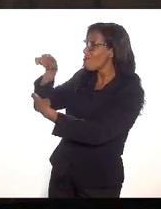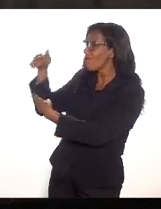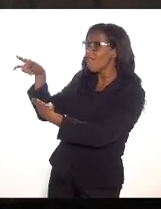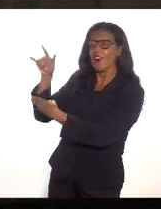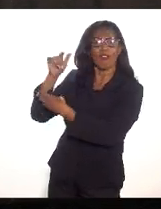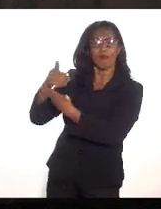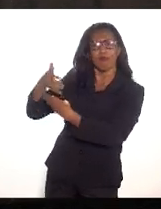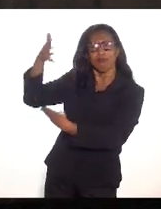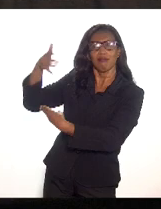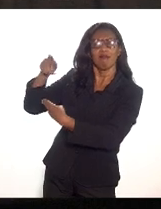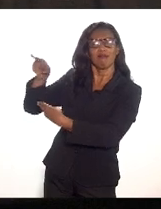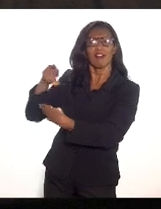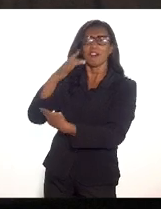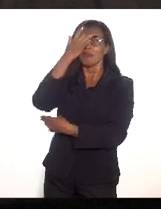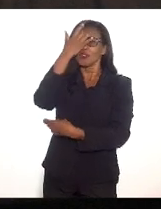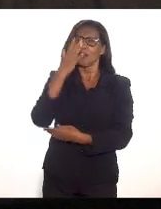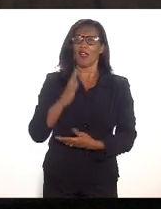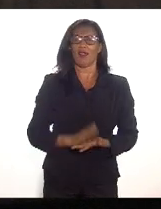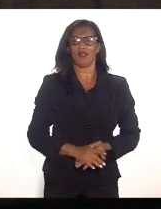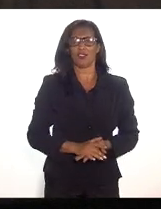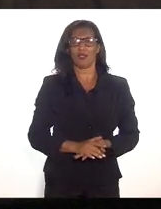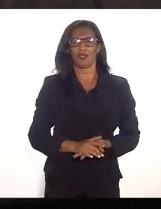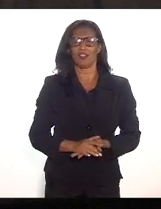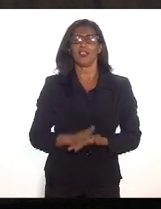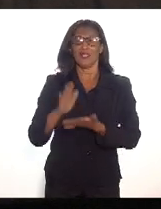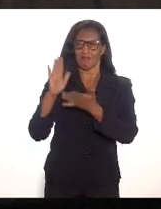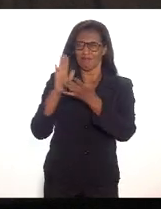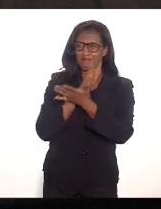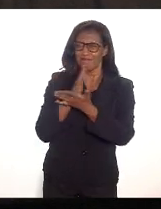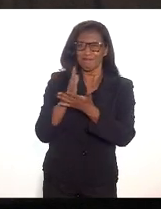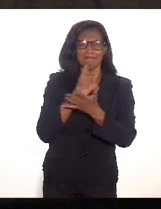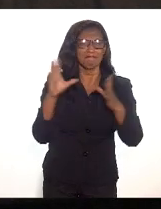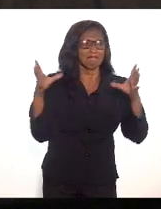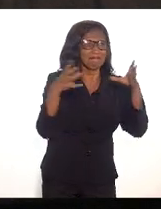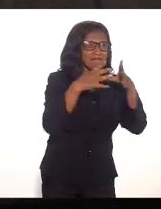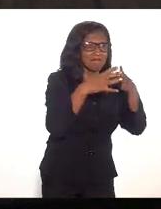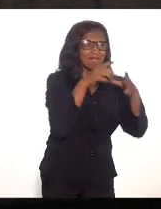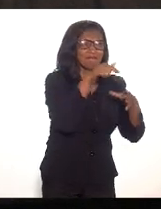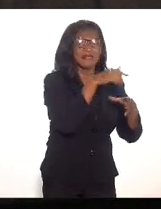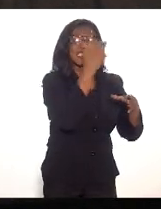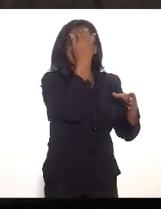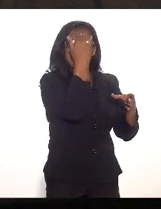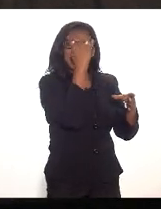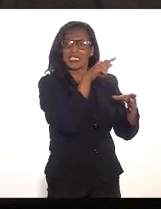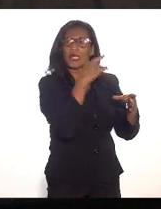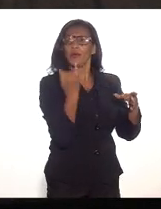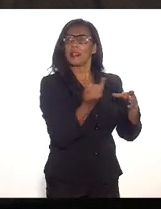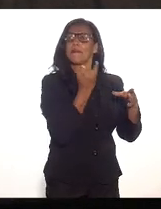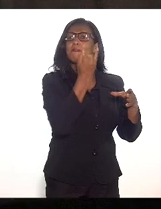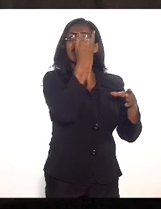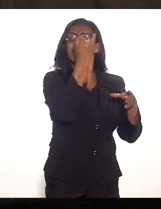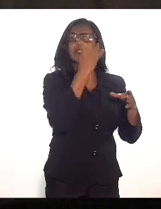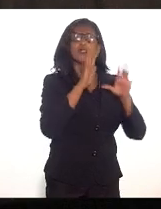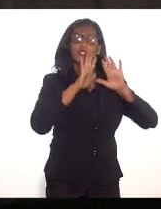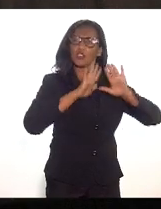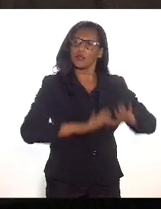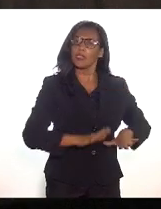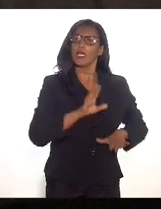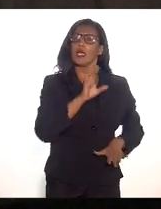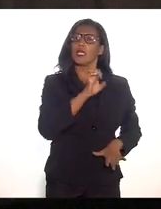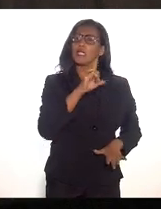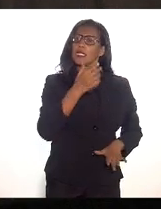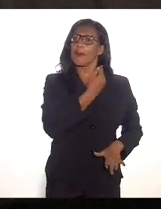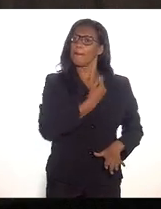e vota não. E a maioria dos parlamentares aqui da casa entenderam da importância de deixar a SEDAI